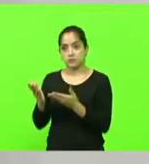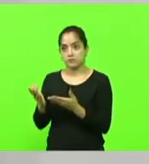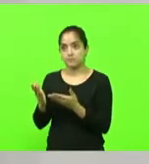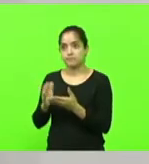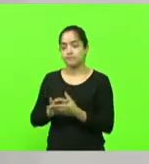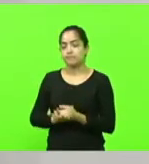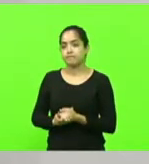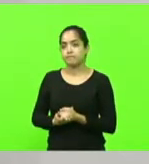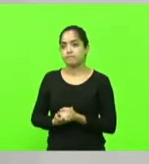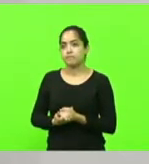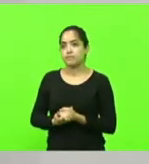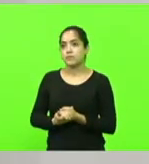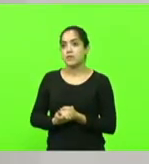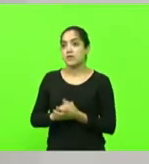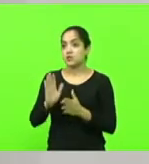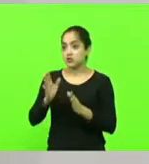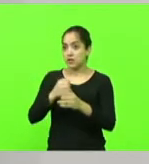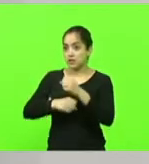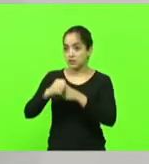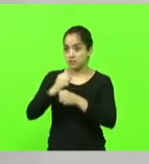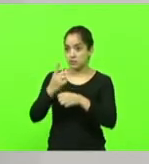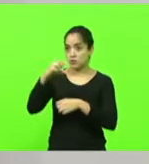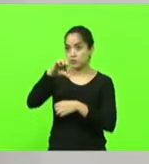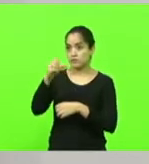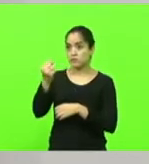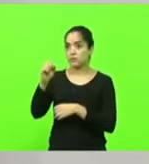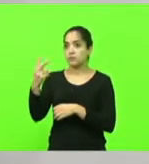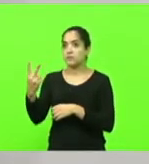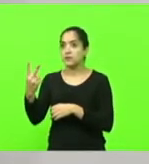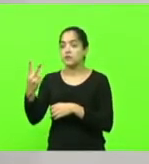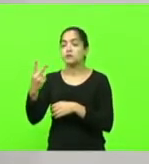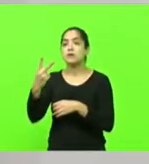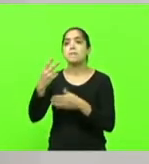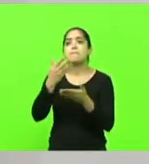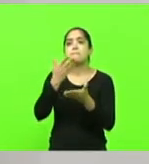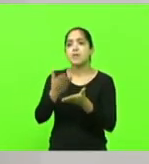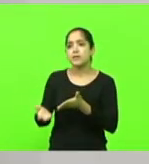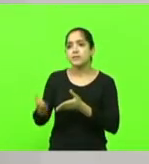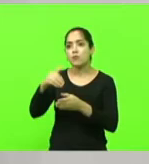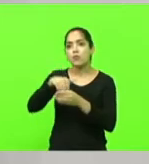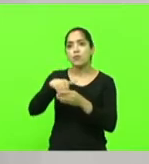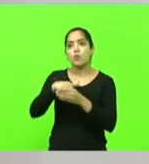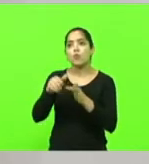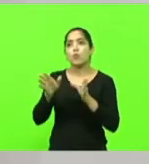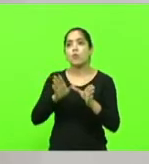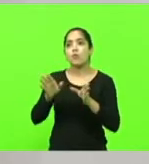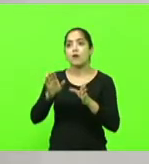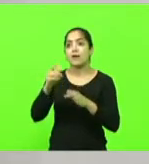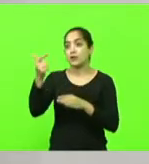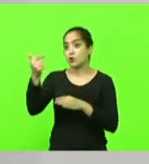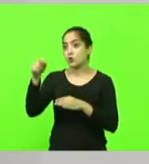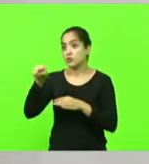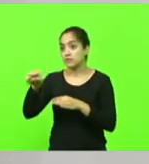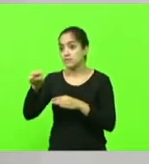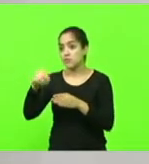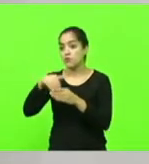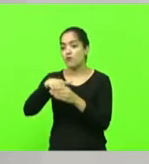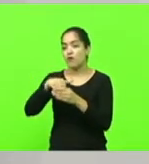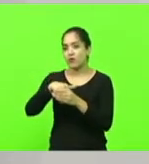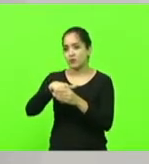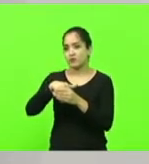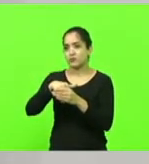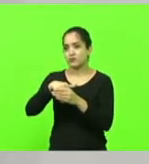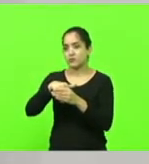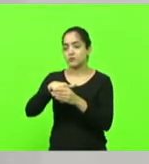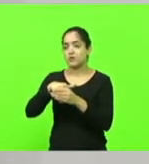Barreto. Em 82, ele perdeu uma eleição para o governo do Estado por apenas 12 mil votos, a primeira depois